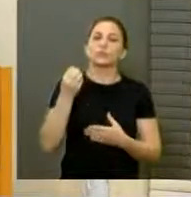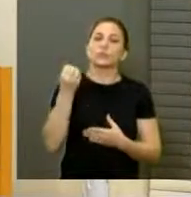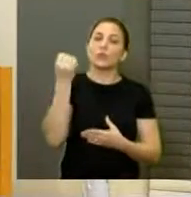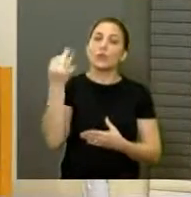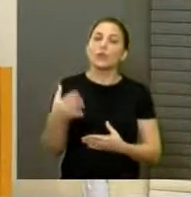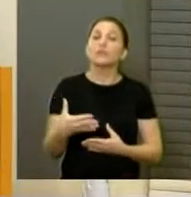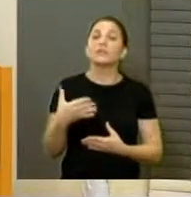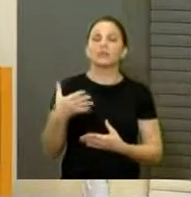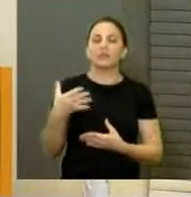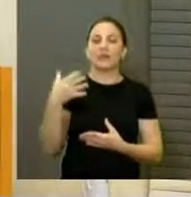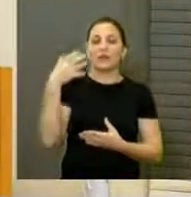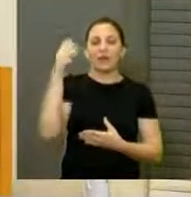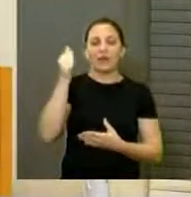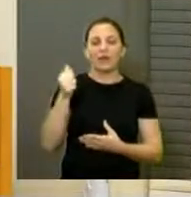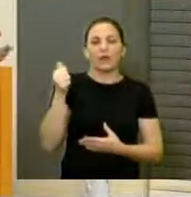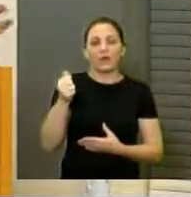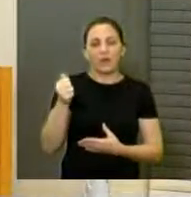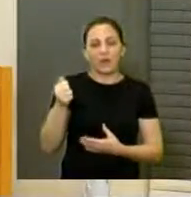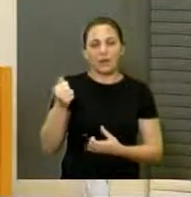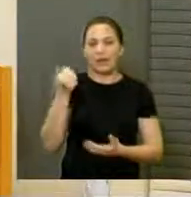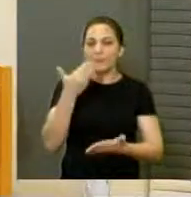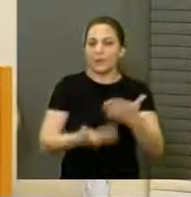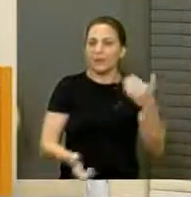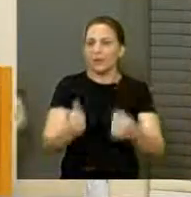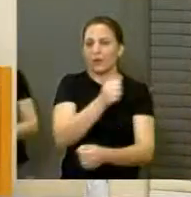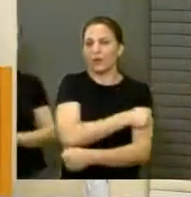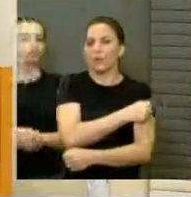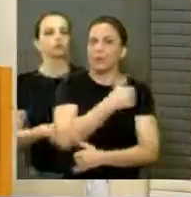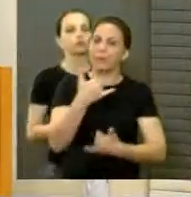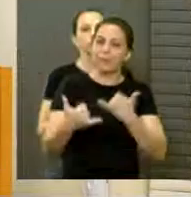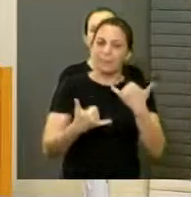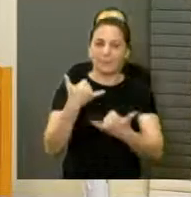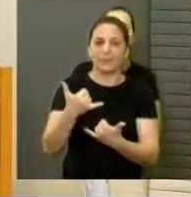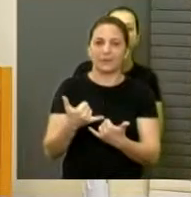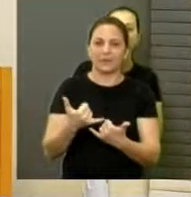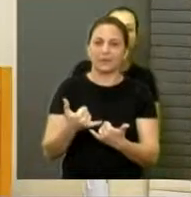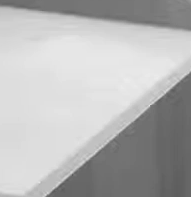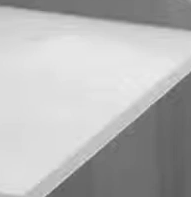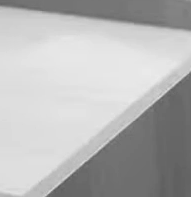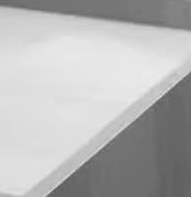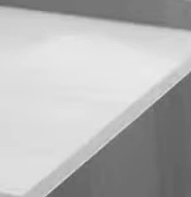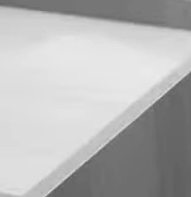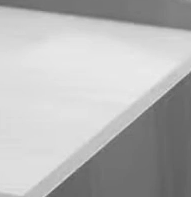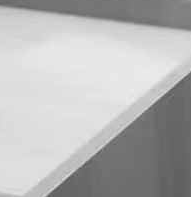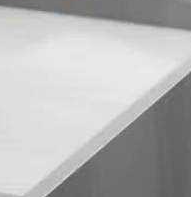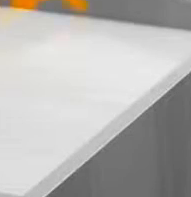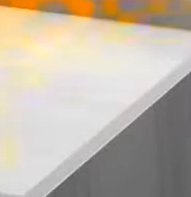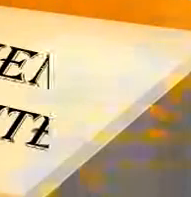com esses obrigado, estudantes vereador. Aqui? Brincadeira. É impressionante.